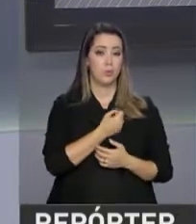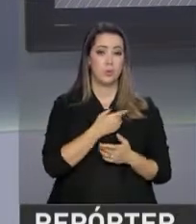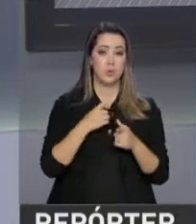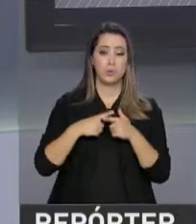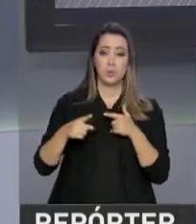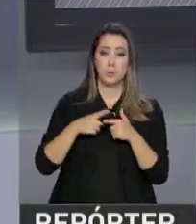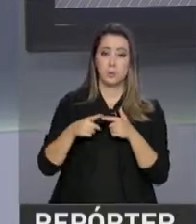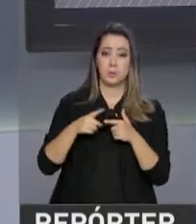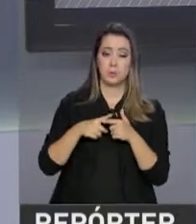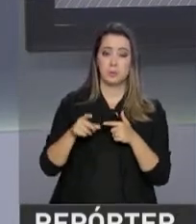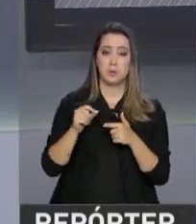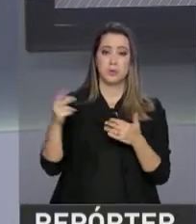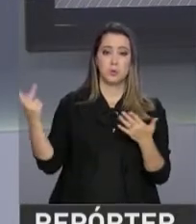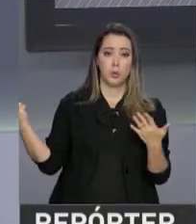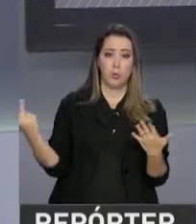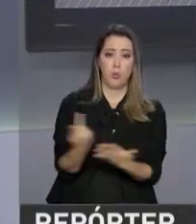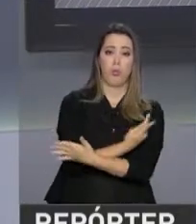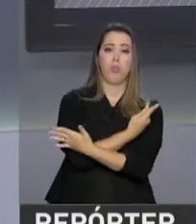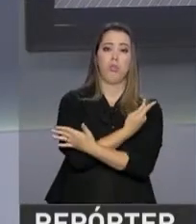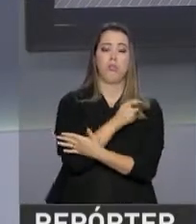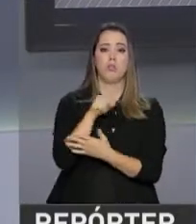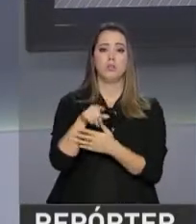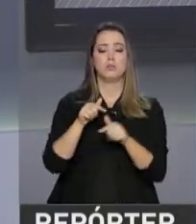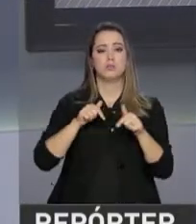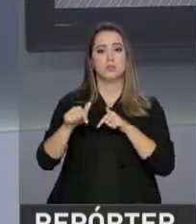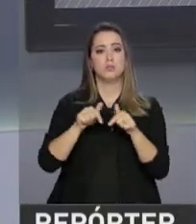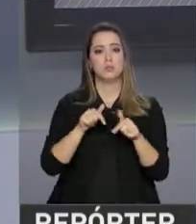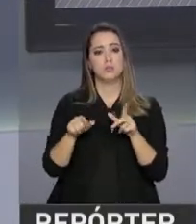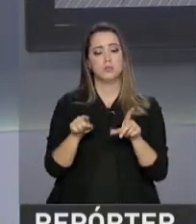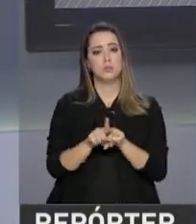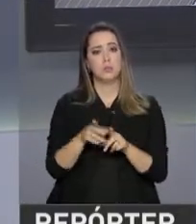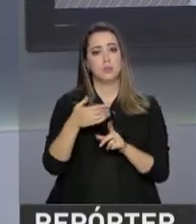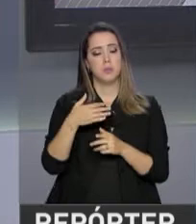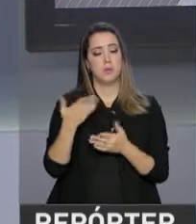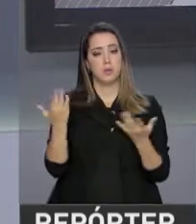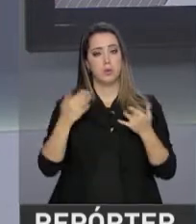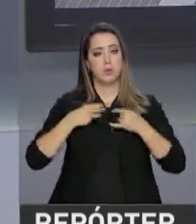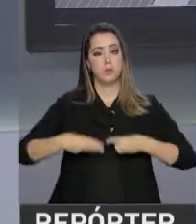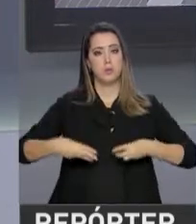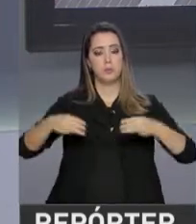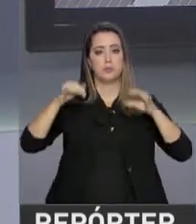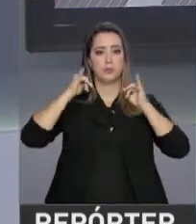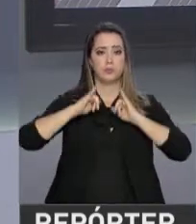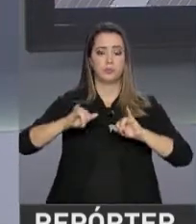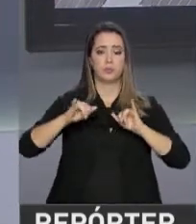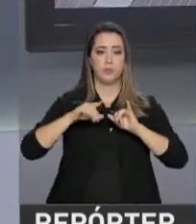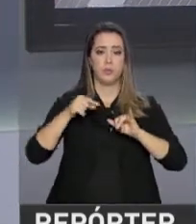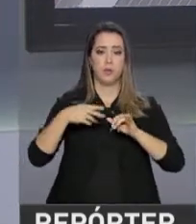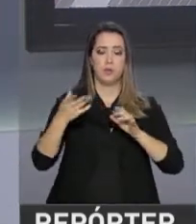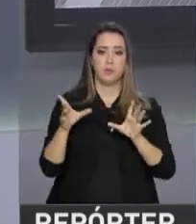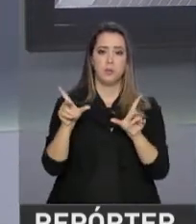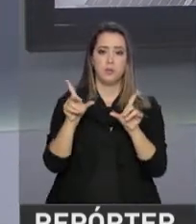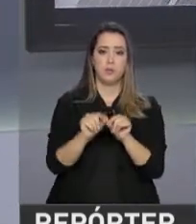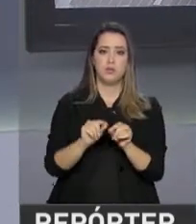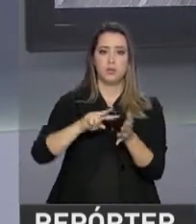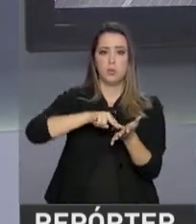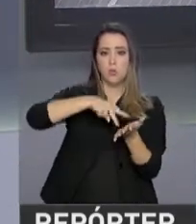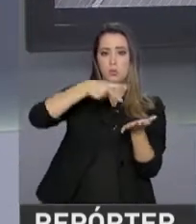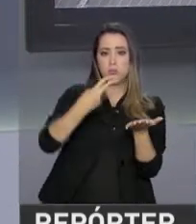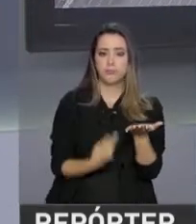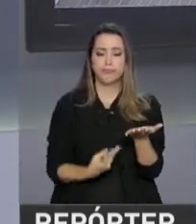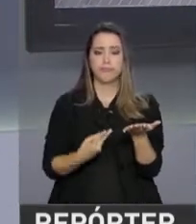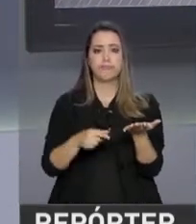de trabalho o ministério do trabalho lançou uma campanha para prevenir as doenças ocupacionais e também as quedas de alturas